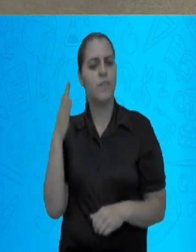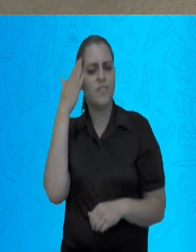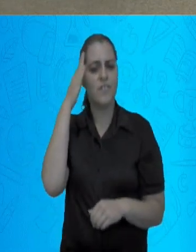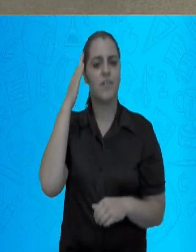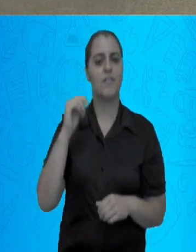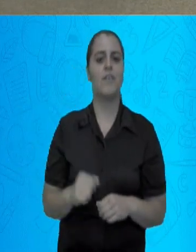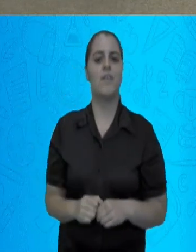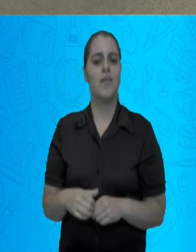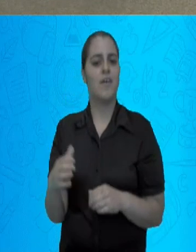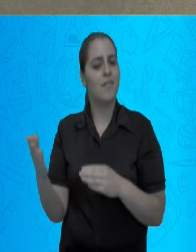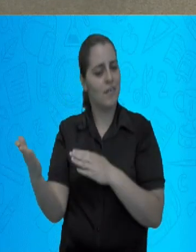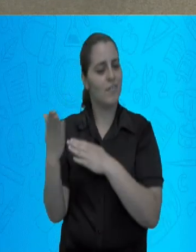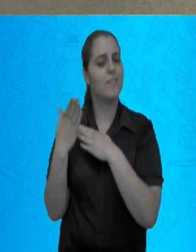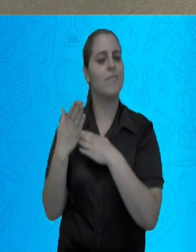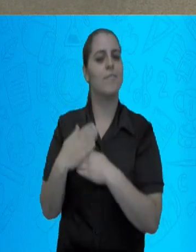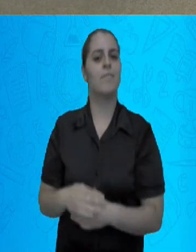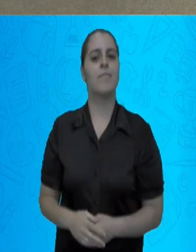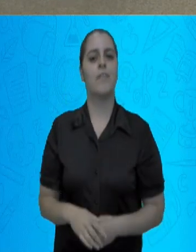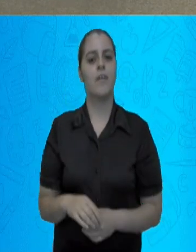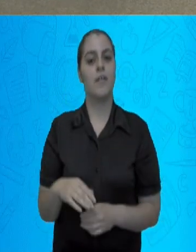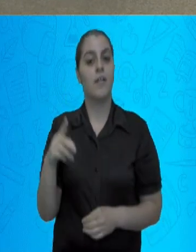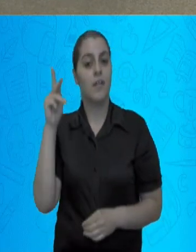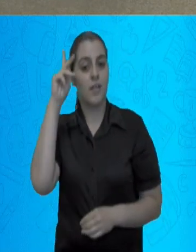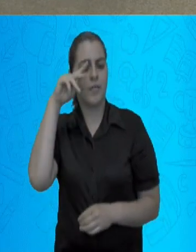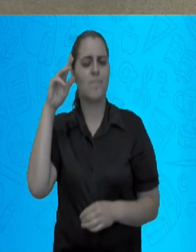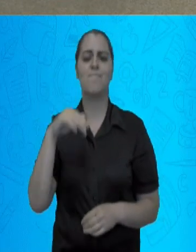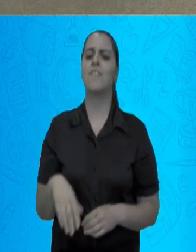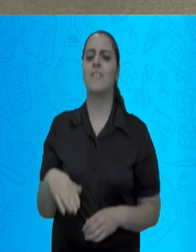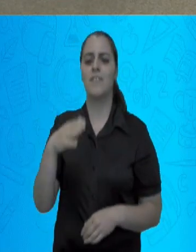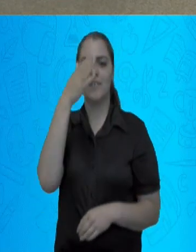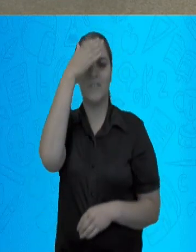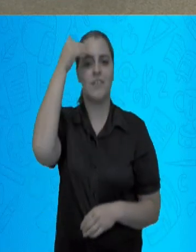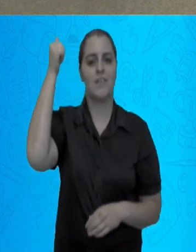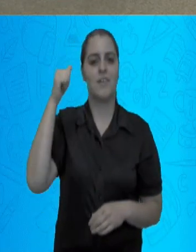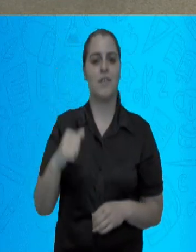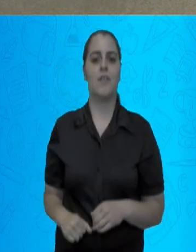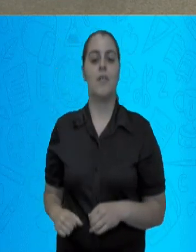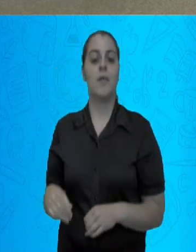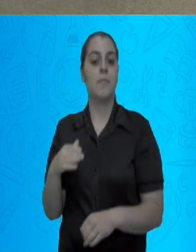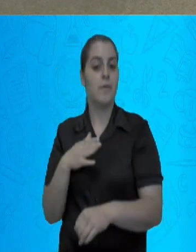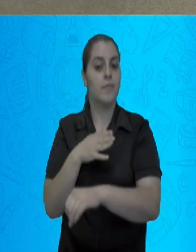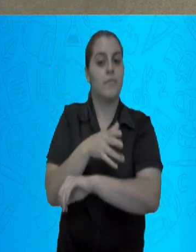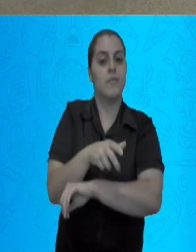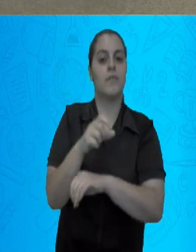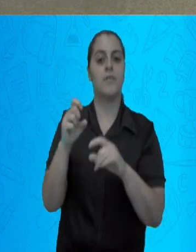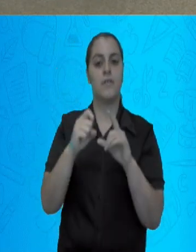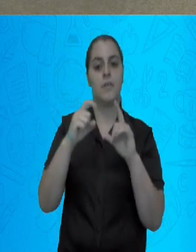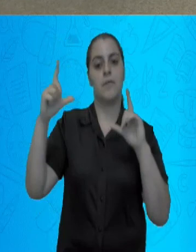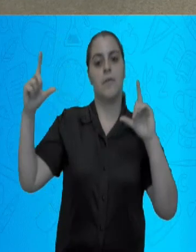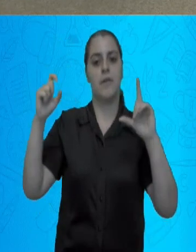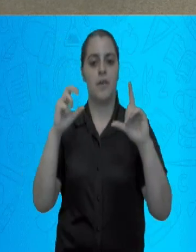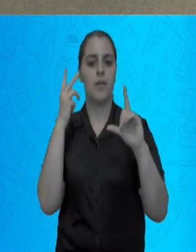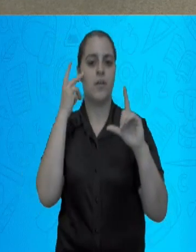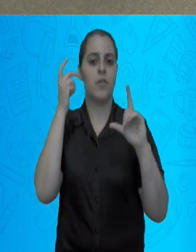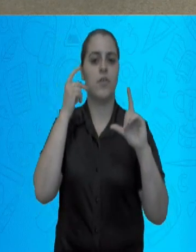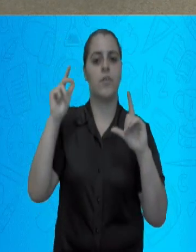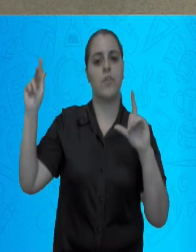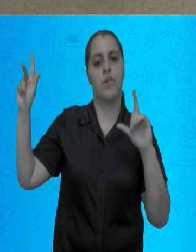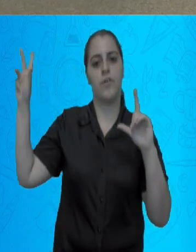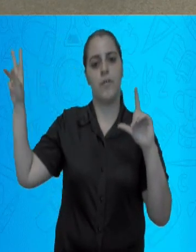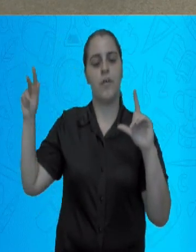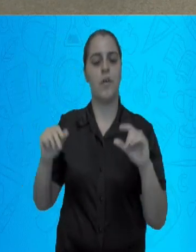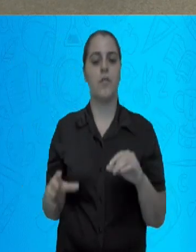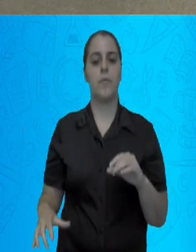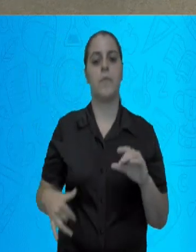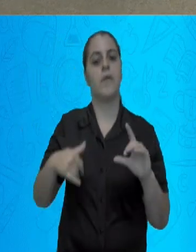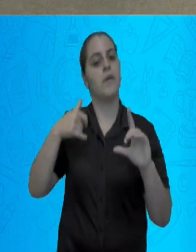ser uma aliada a você. E lembrando de não esquecer da plataforma. E para acessar a plataforma SMED GV, basta